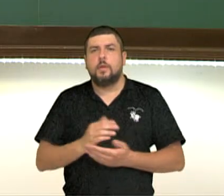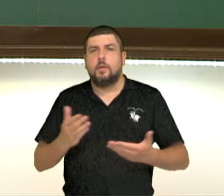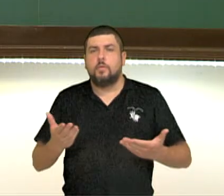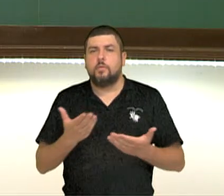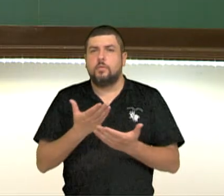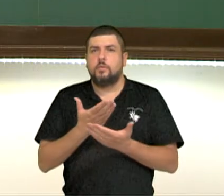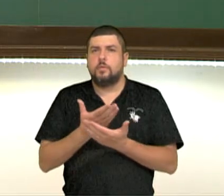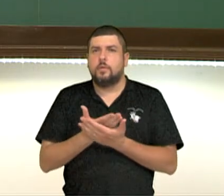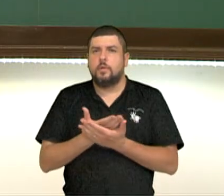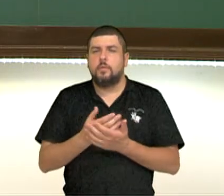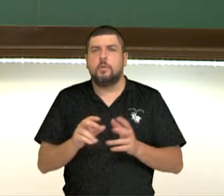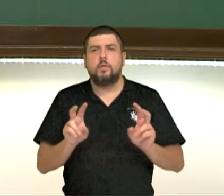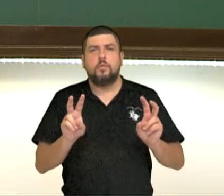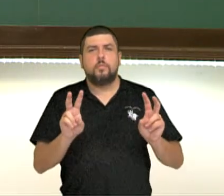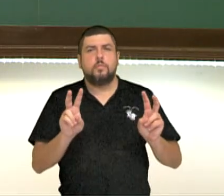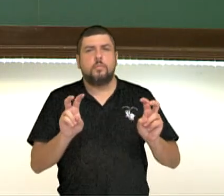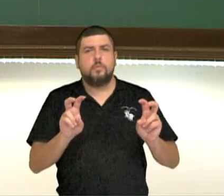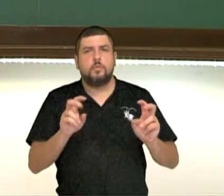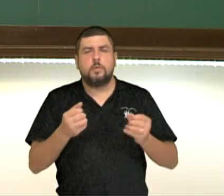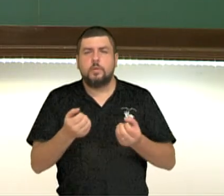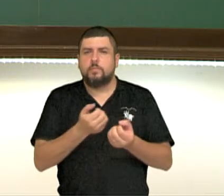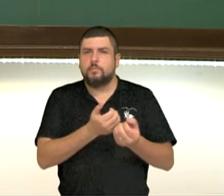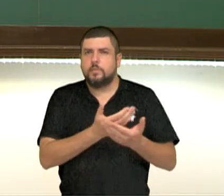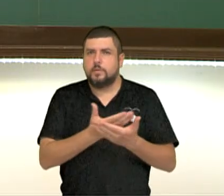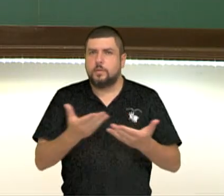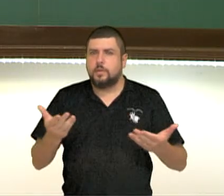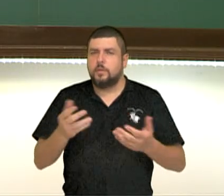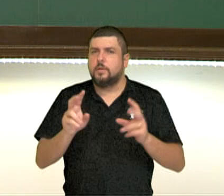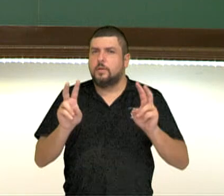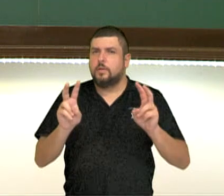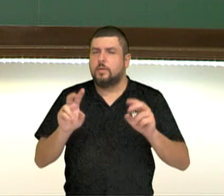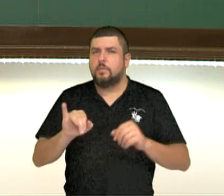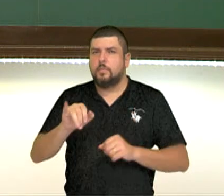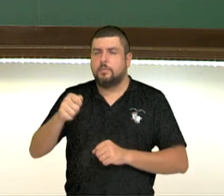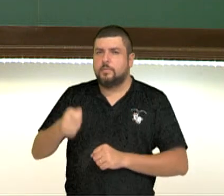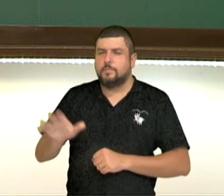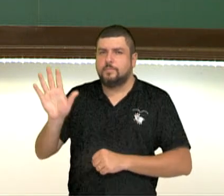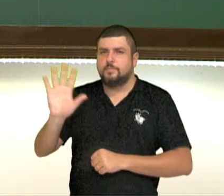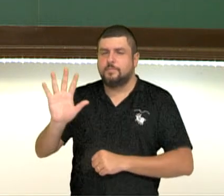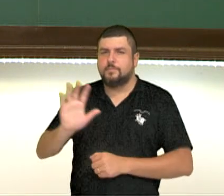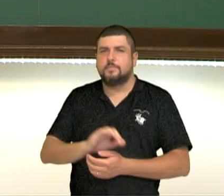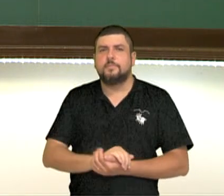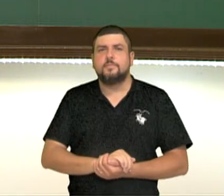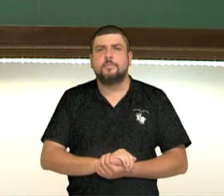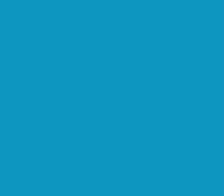de hoje, né, o que eu tinha para passar para vocês era isso, tá? E até logo!